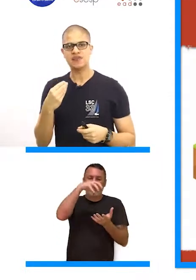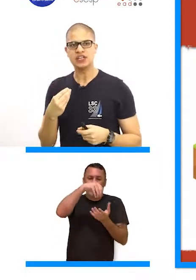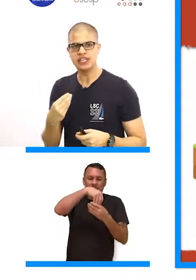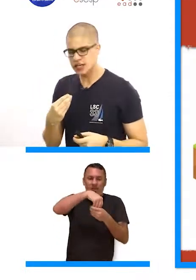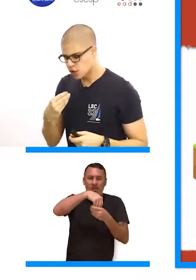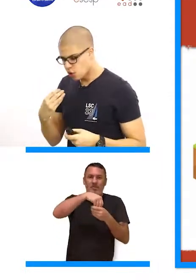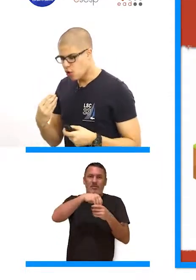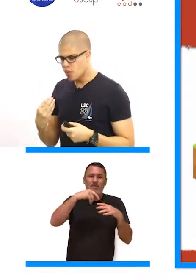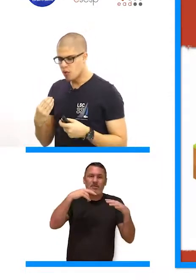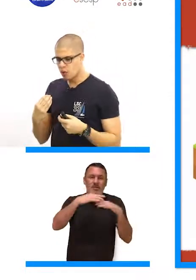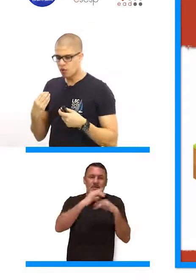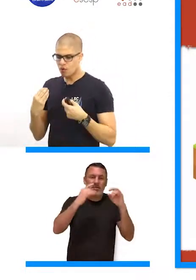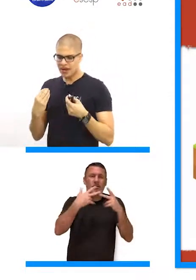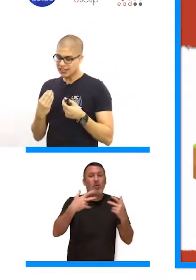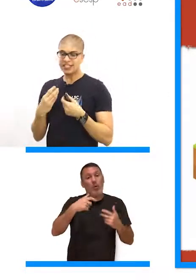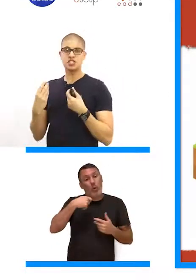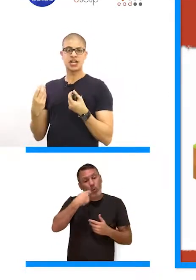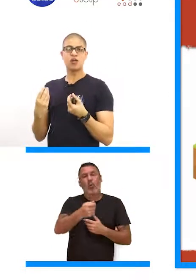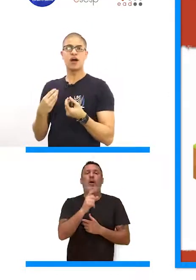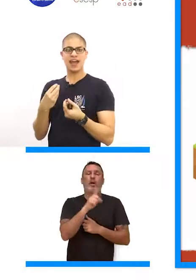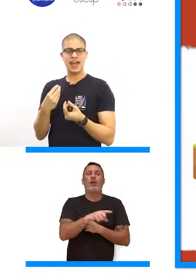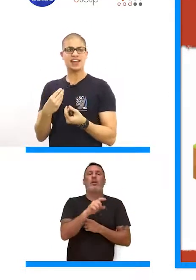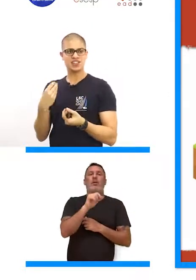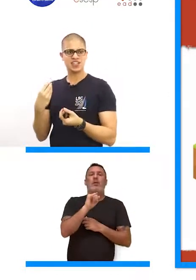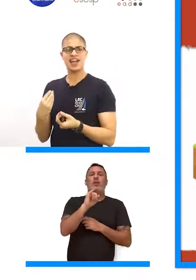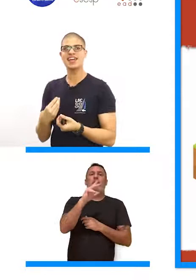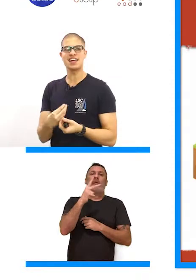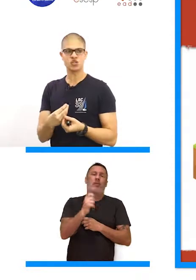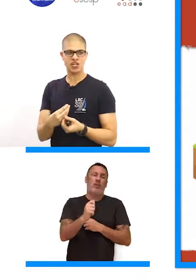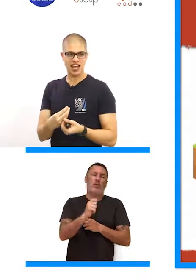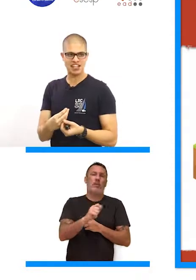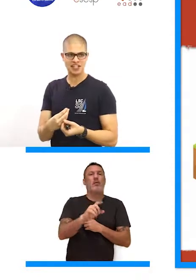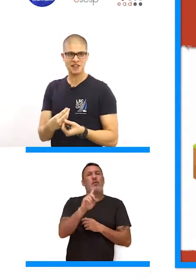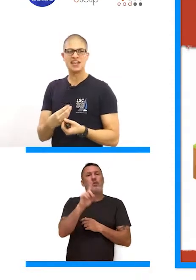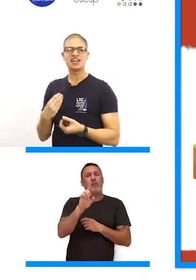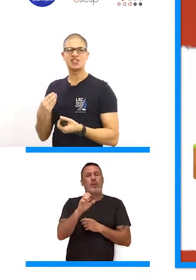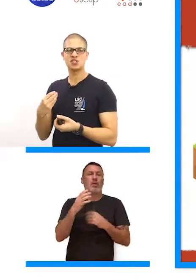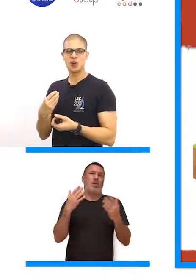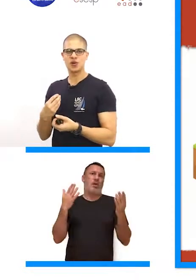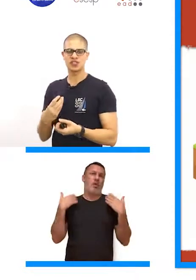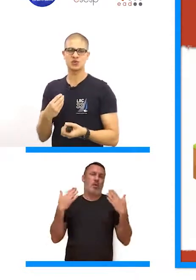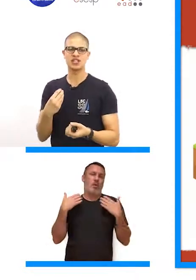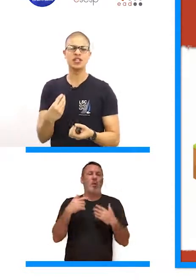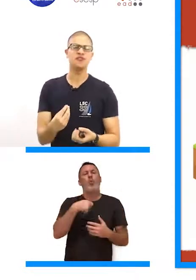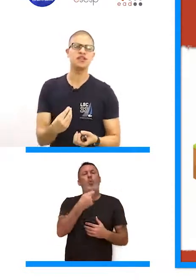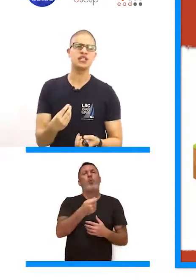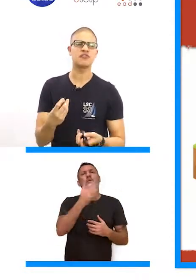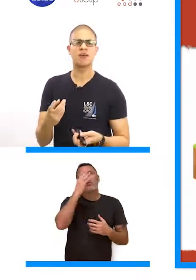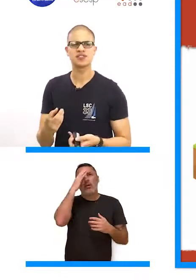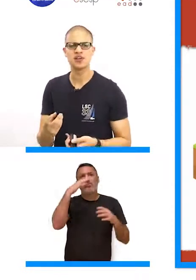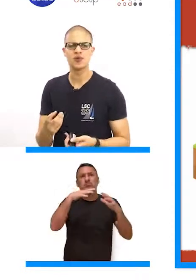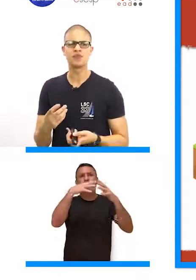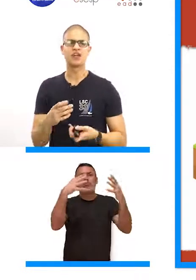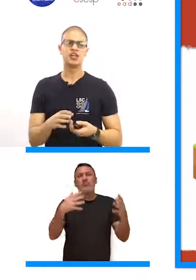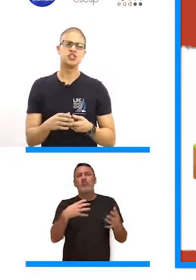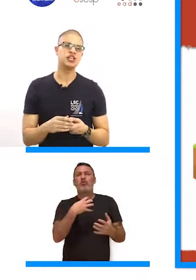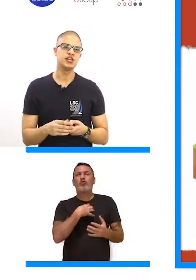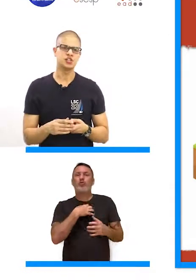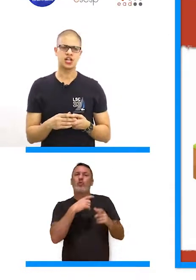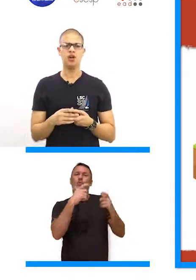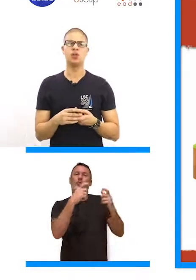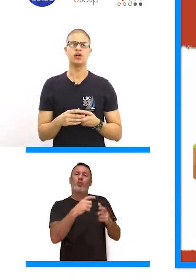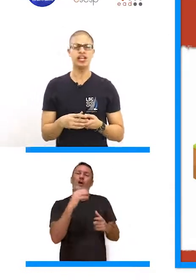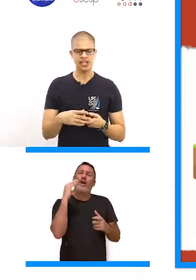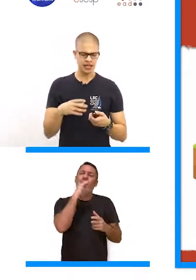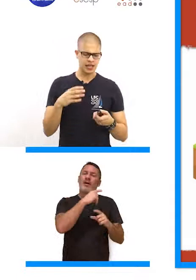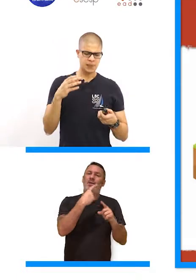é definida como uma ilha de calor. Está relacionada, este é um processo que define a formação de ilhas